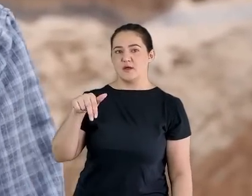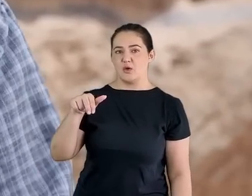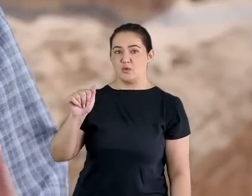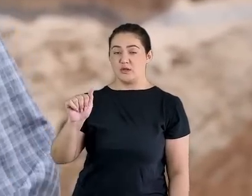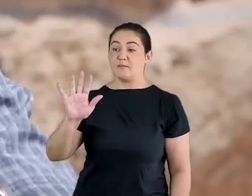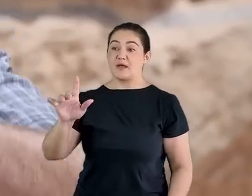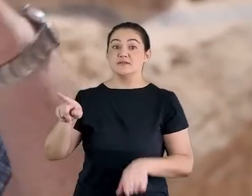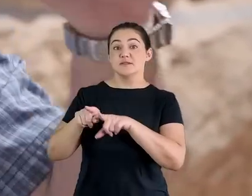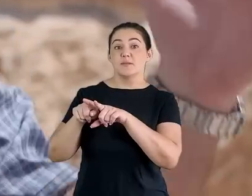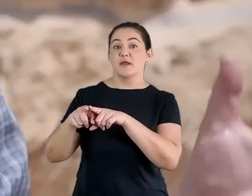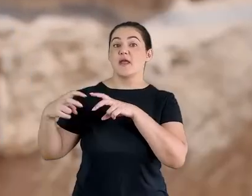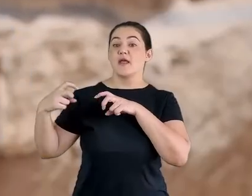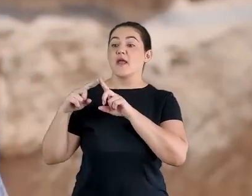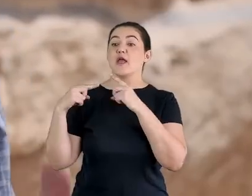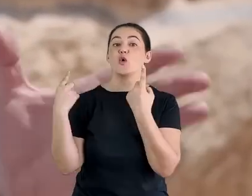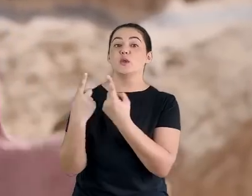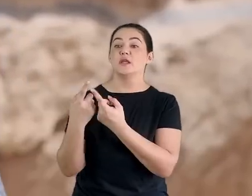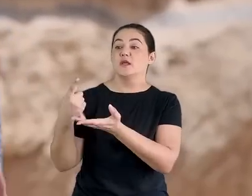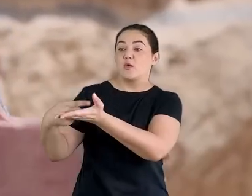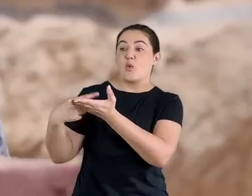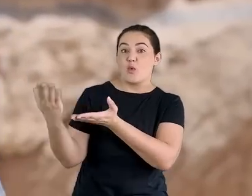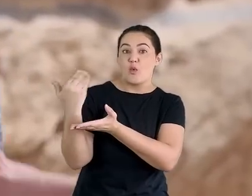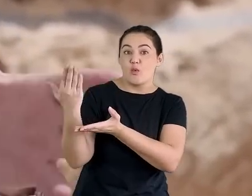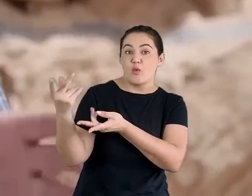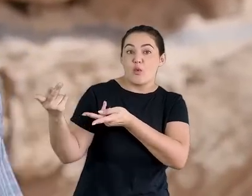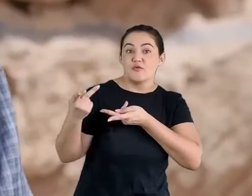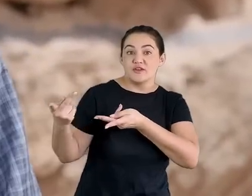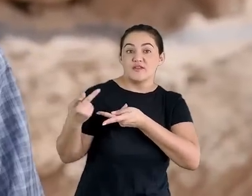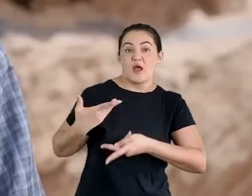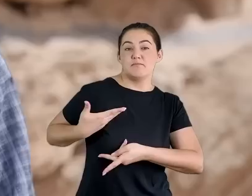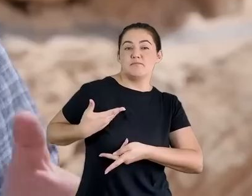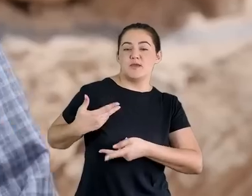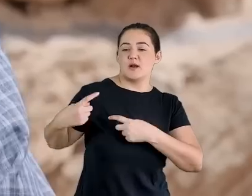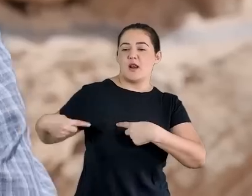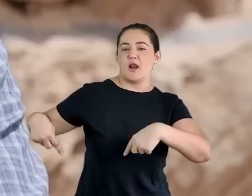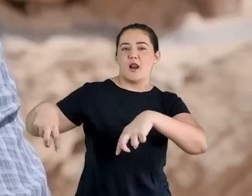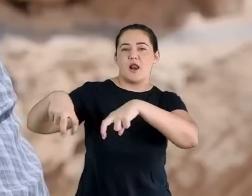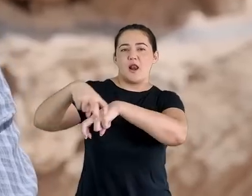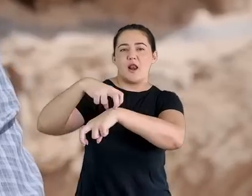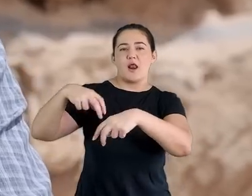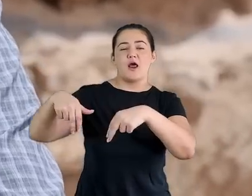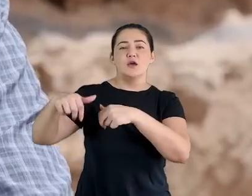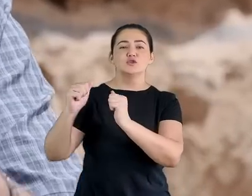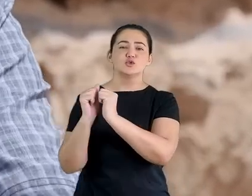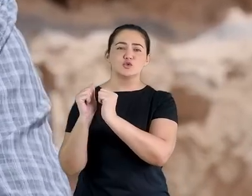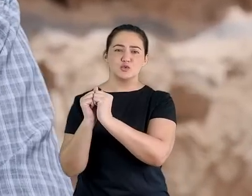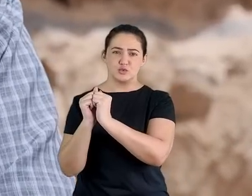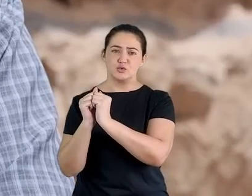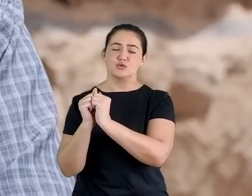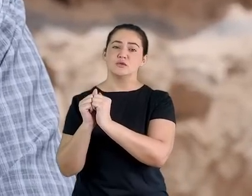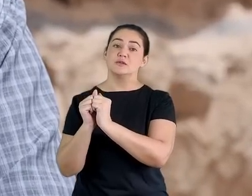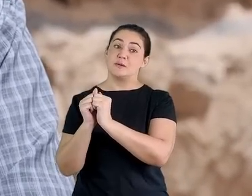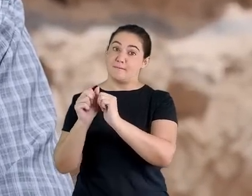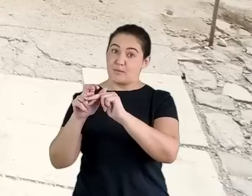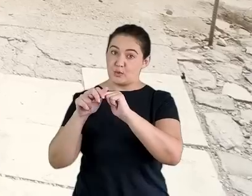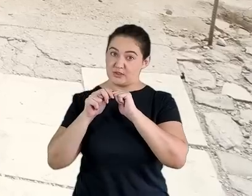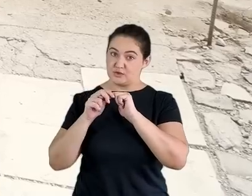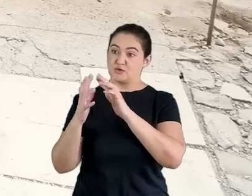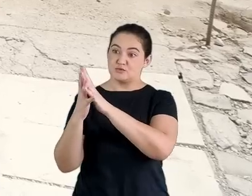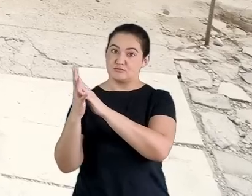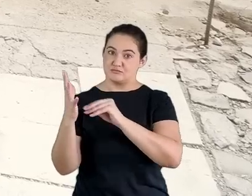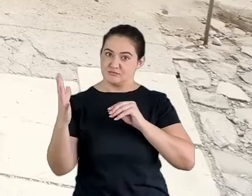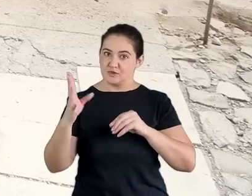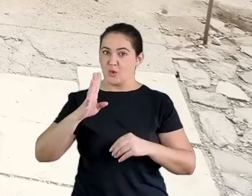fazer fofocas. Assim, novamente, nesse lugar remoto do Palácio de Herodes em Massada, ele está trazendo este elemento bem no meio